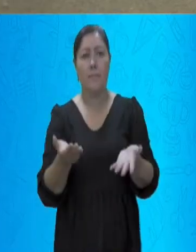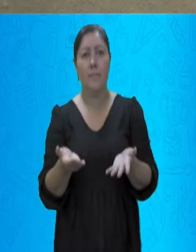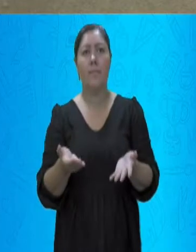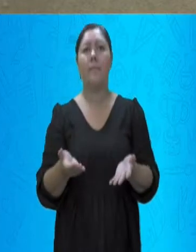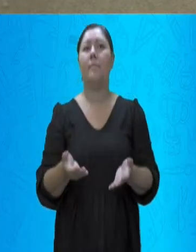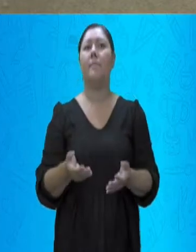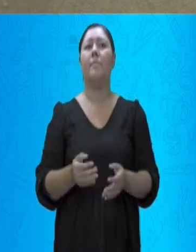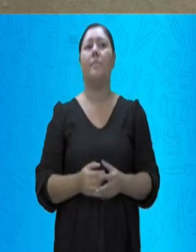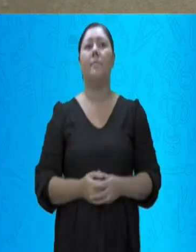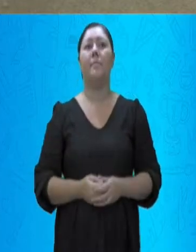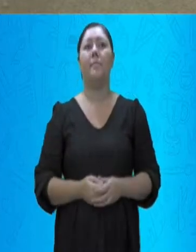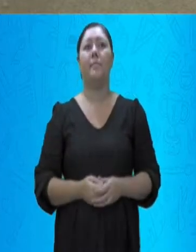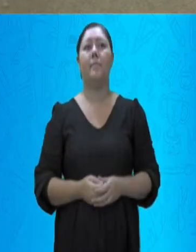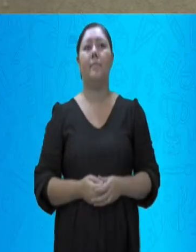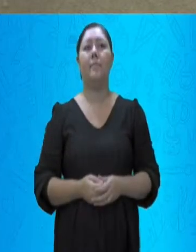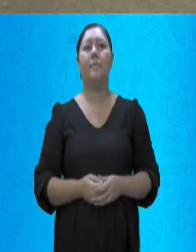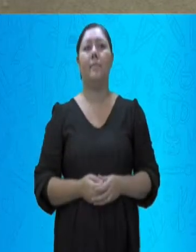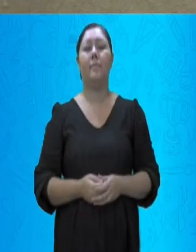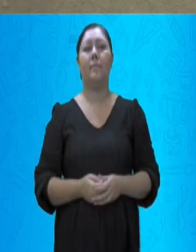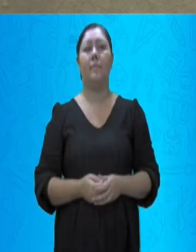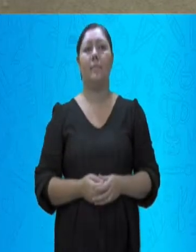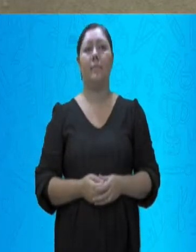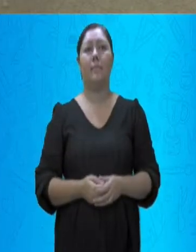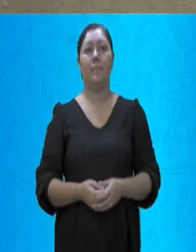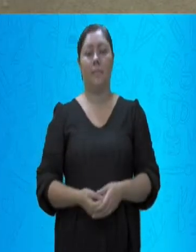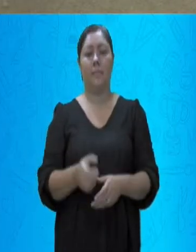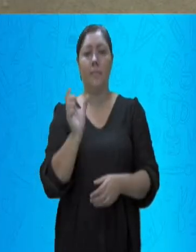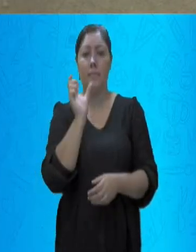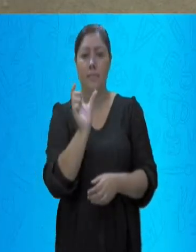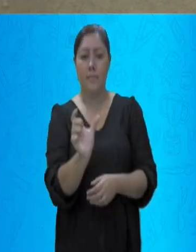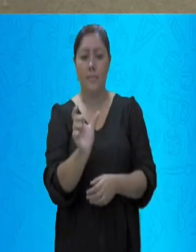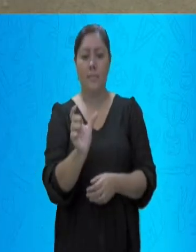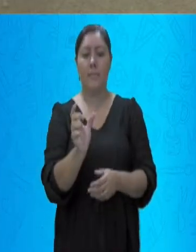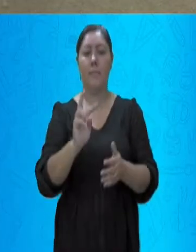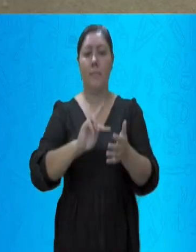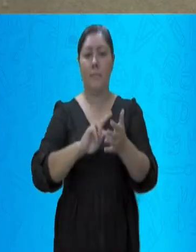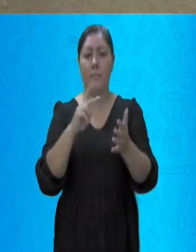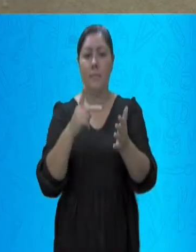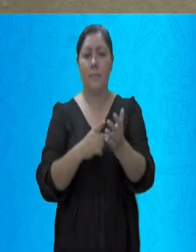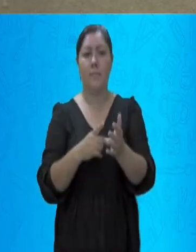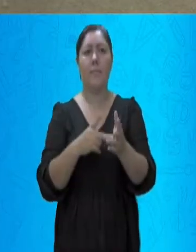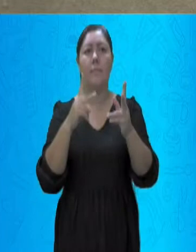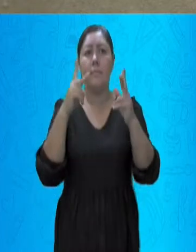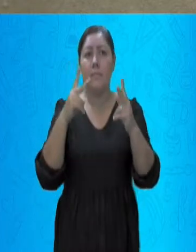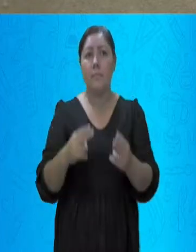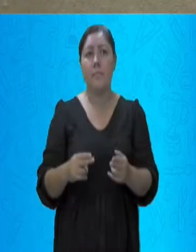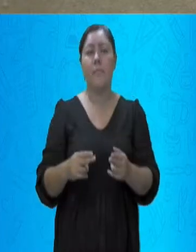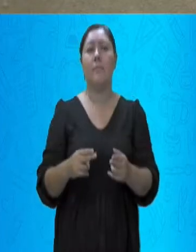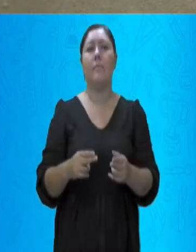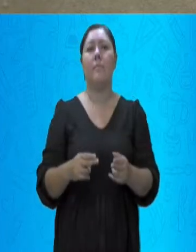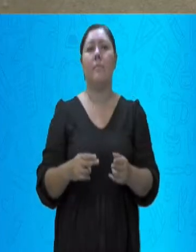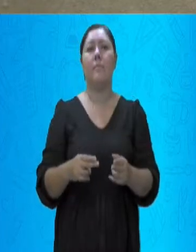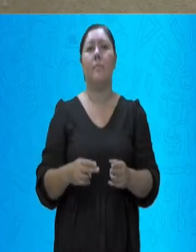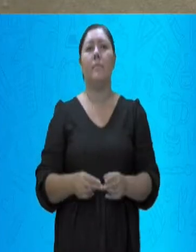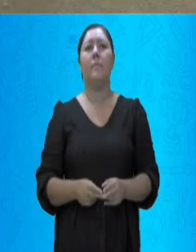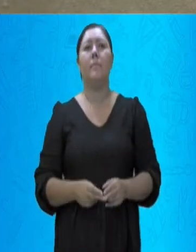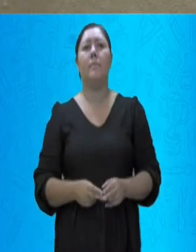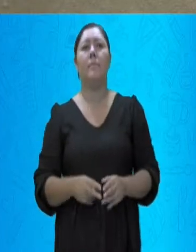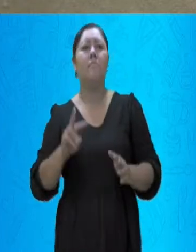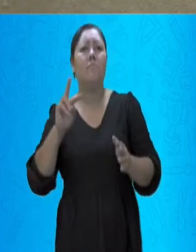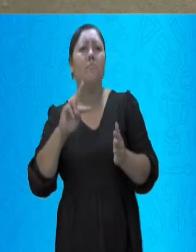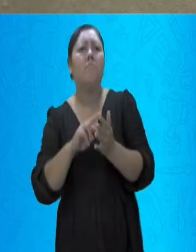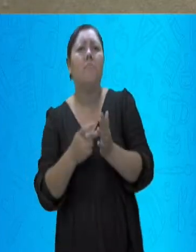elas. Os sinônimos, vamos falar primeiro sobre os sinônimos. O que significa, qual a sua importância, para